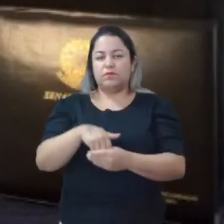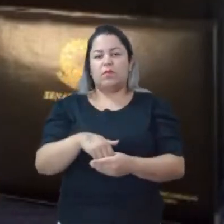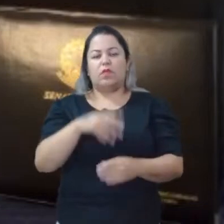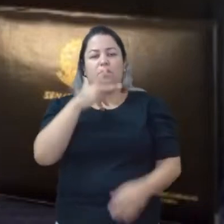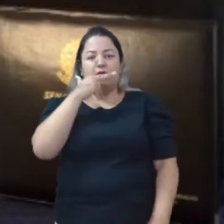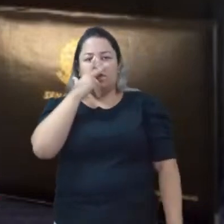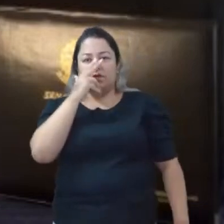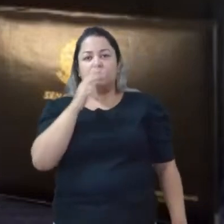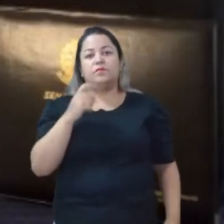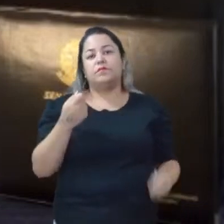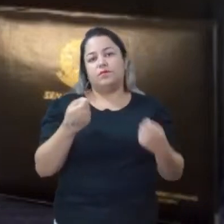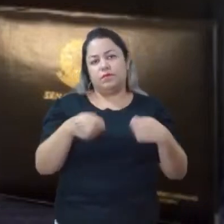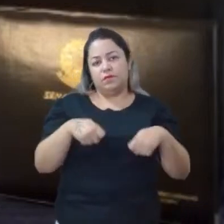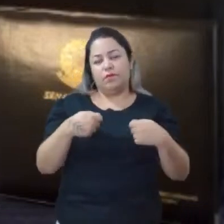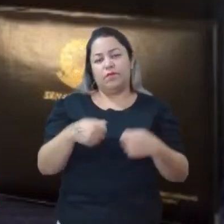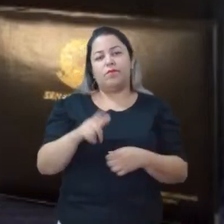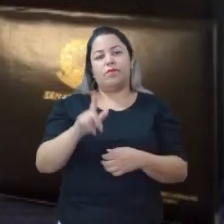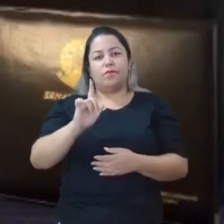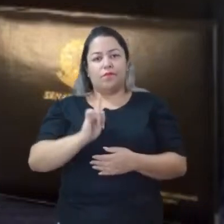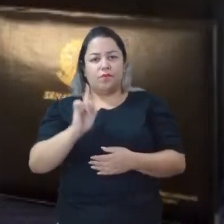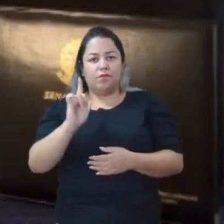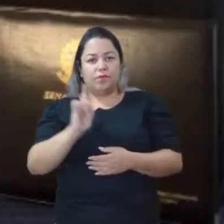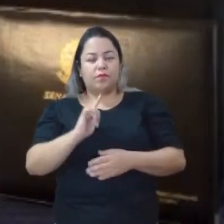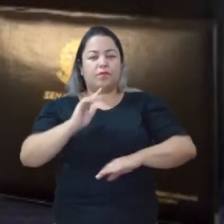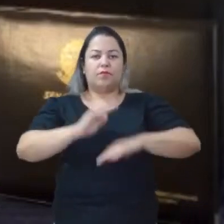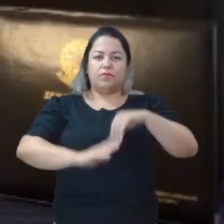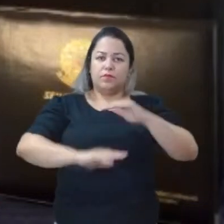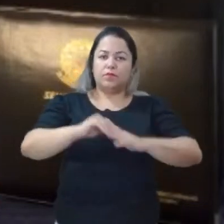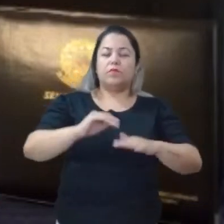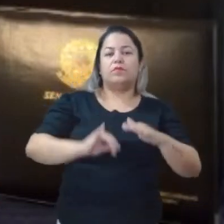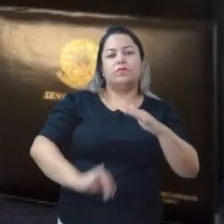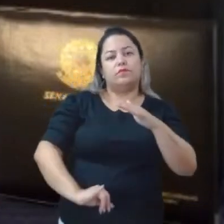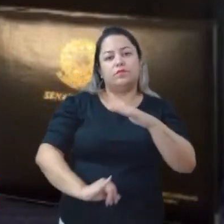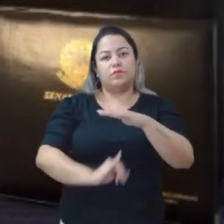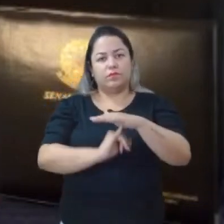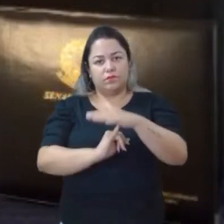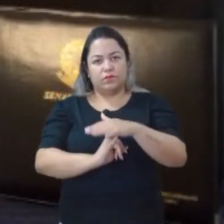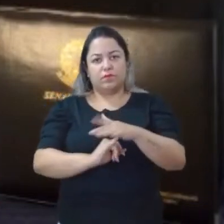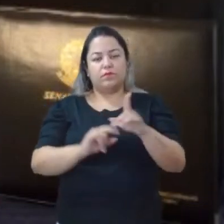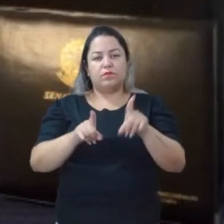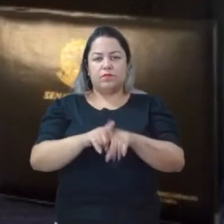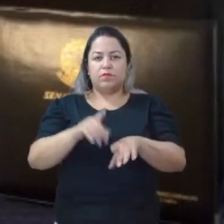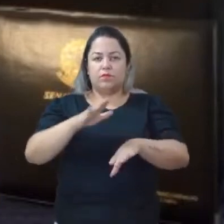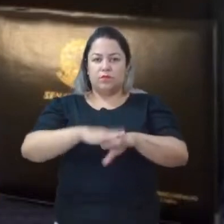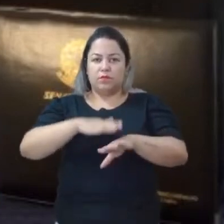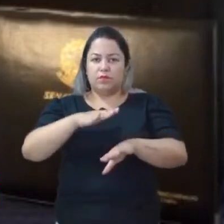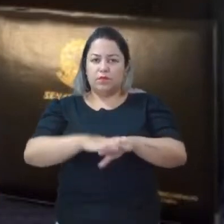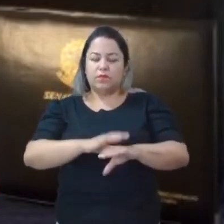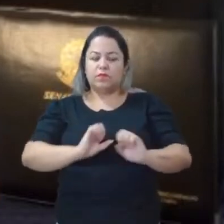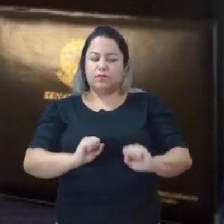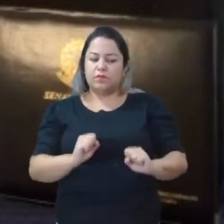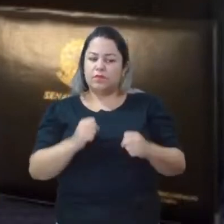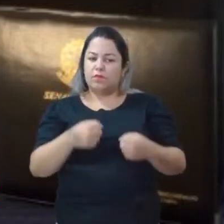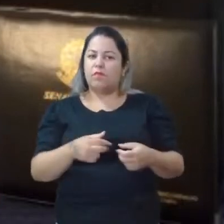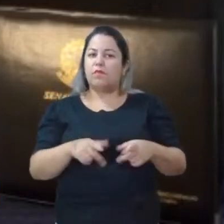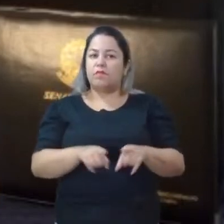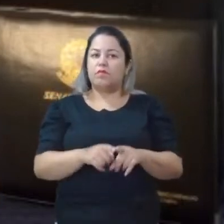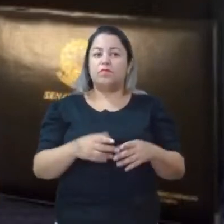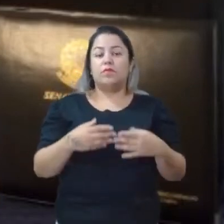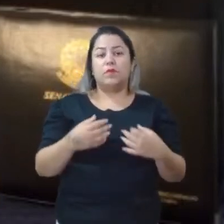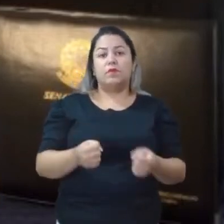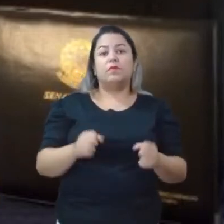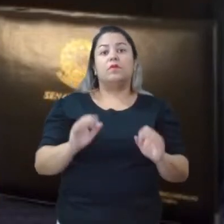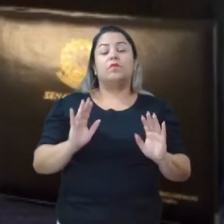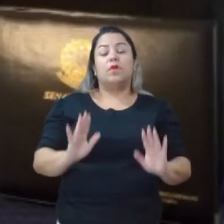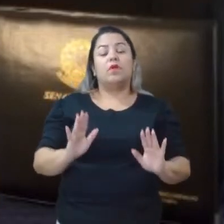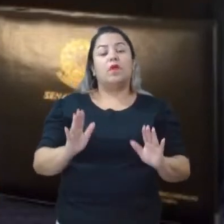acho que a gente precisa ter é o funcionamento das instituições com mais rigor, com menos tolerância a